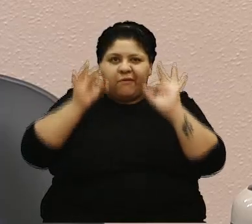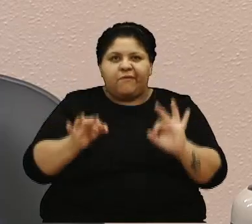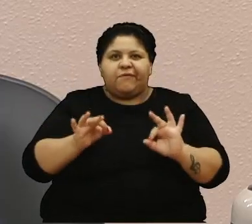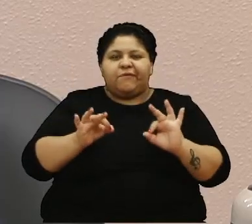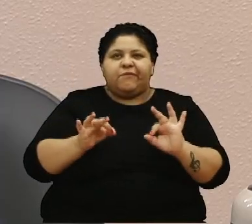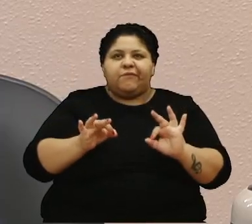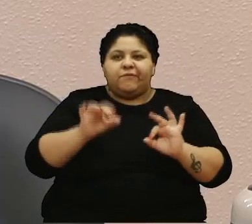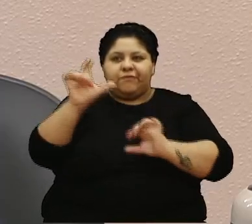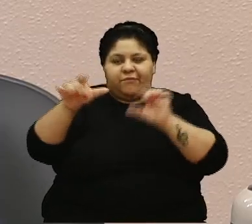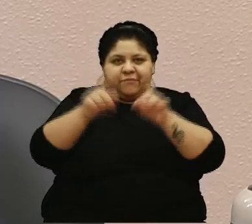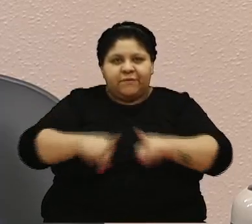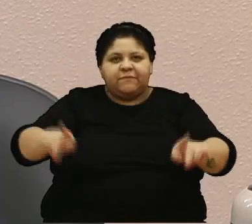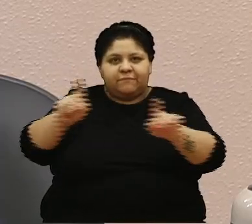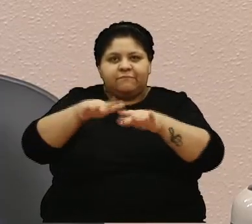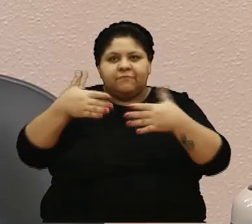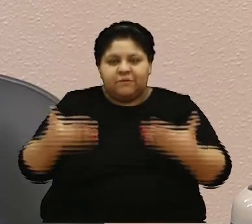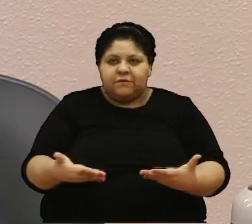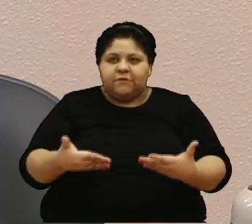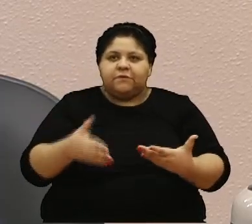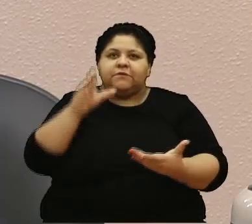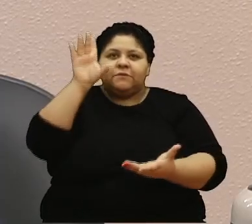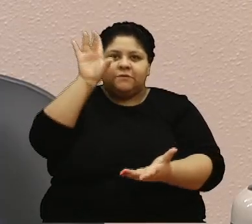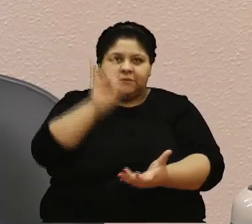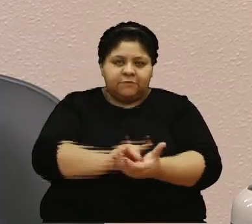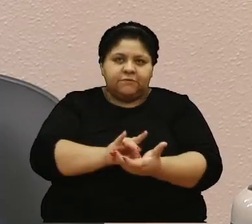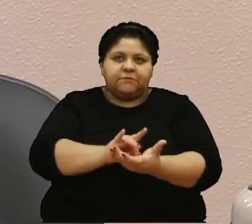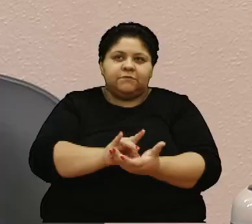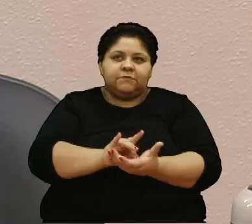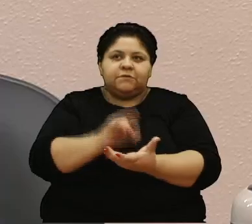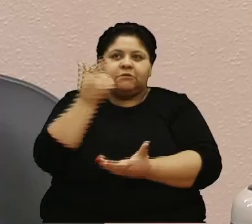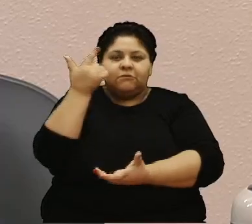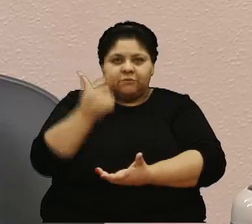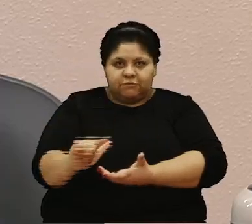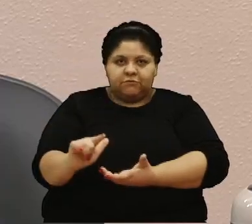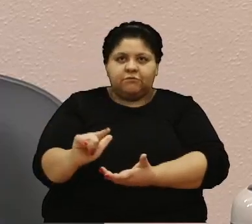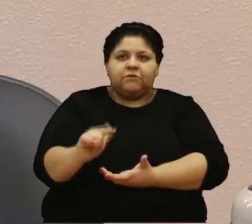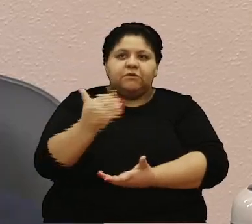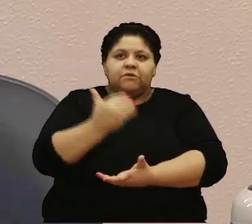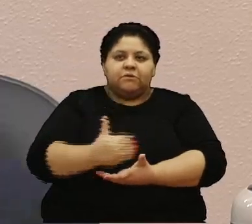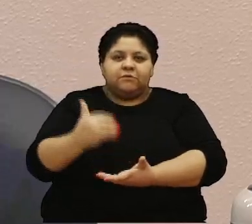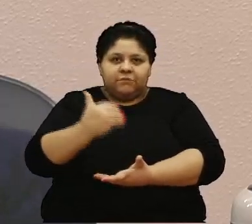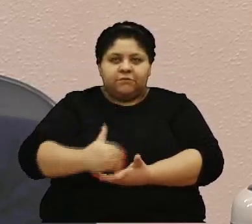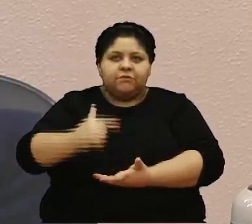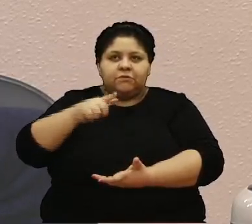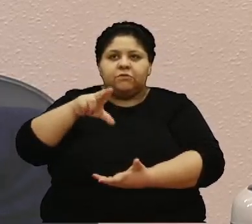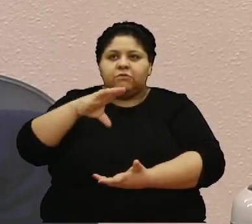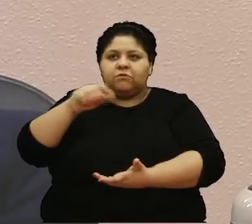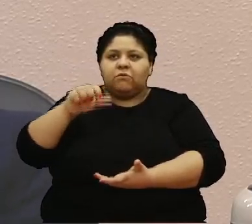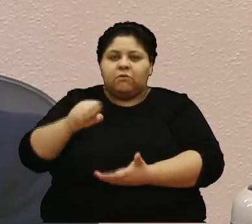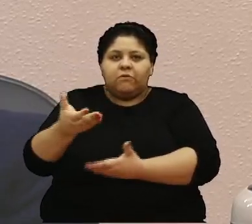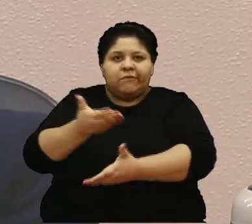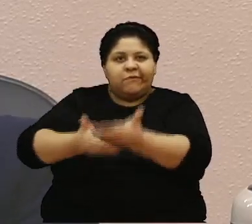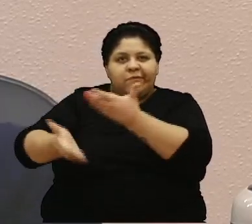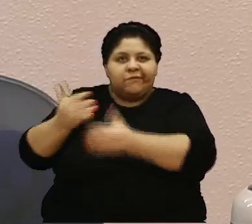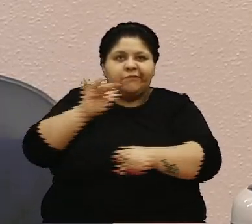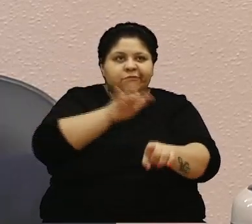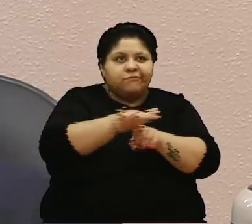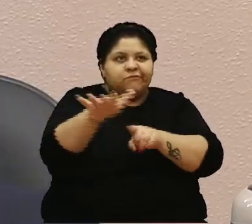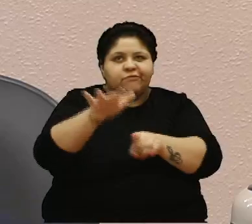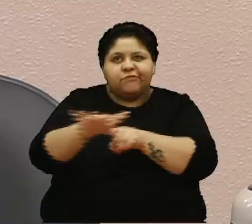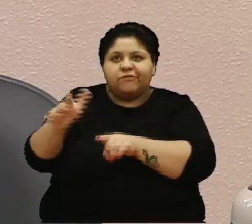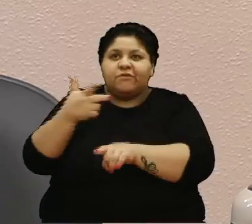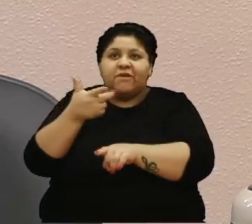para aquela população. Então, registra essa deferência mais uma vez que o secretário Lucas Suzin atende aí as nossas demandas. Eu